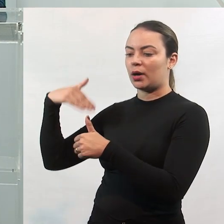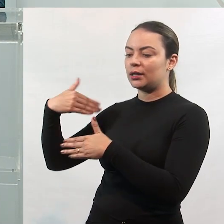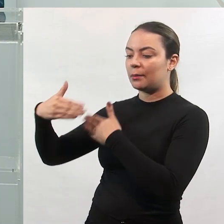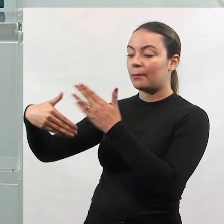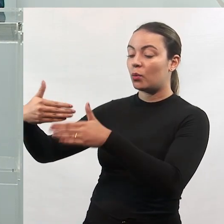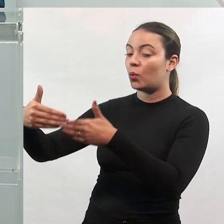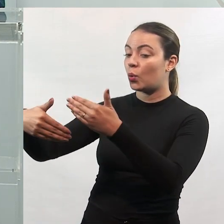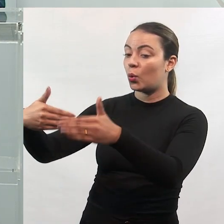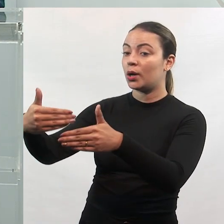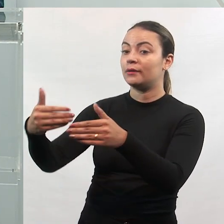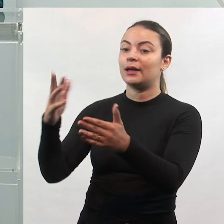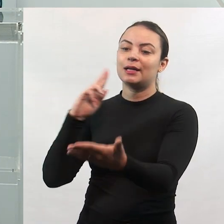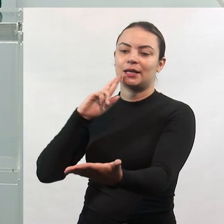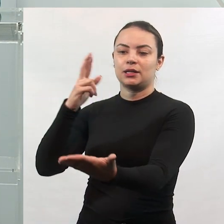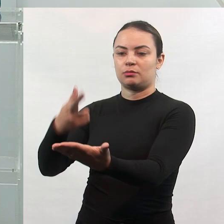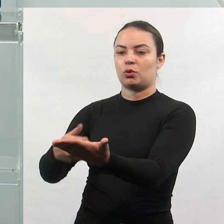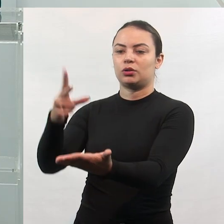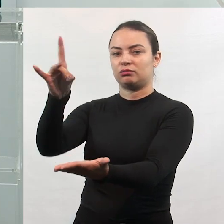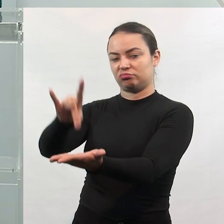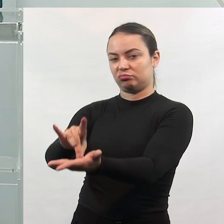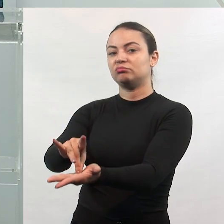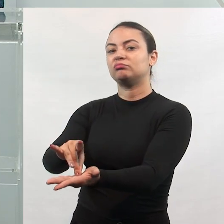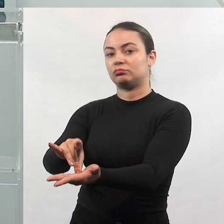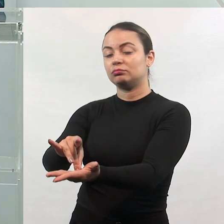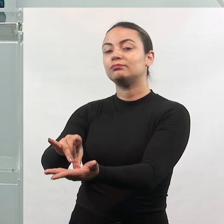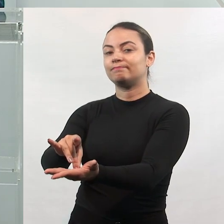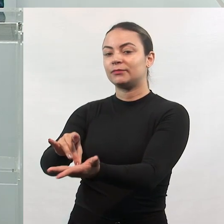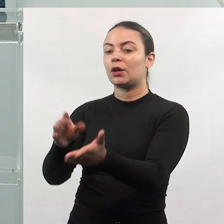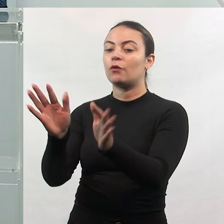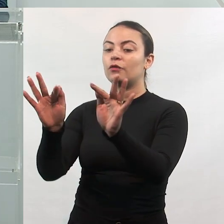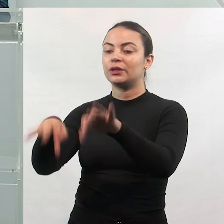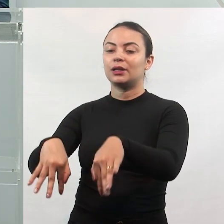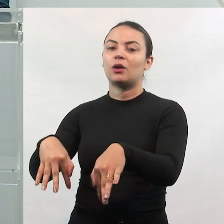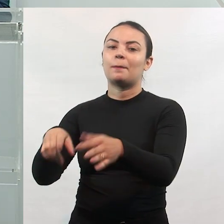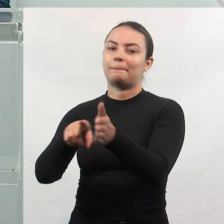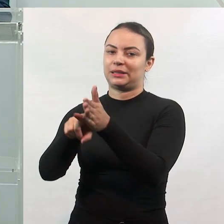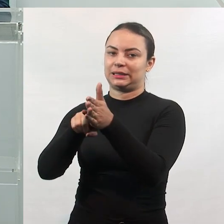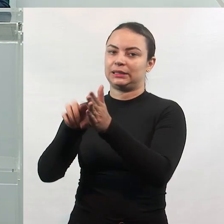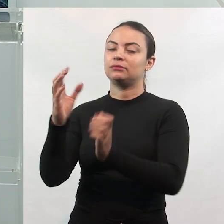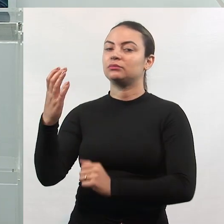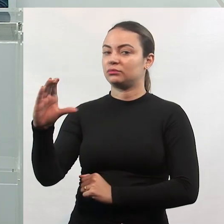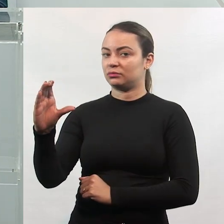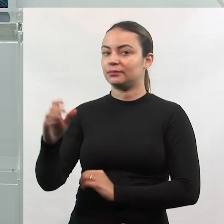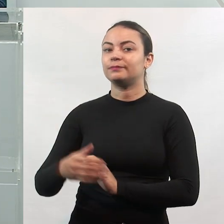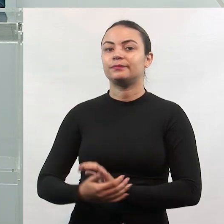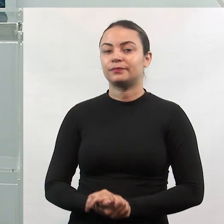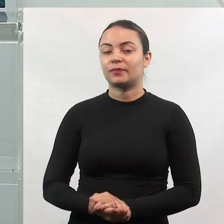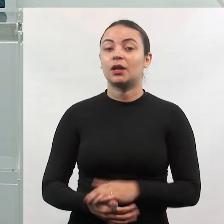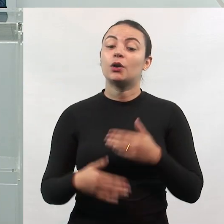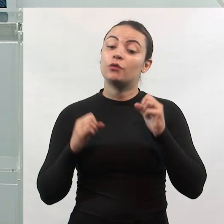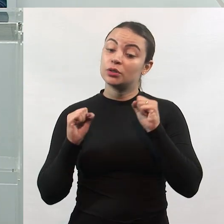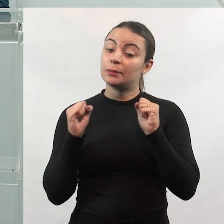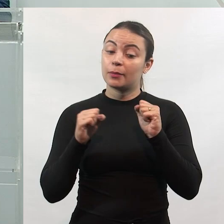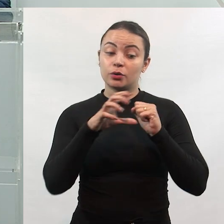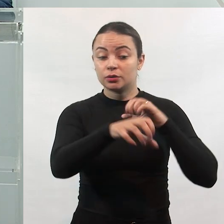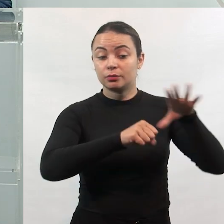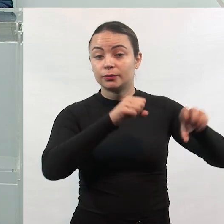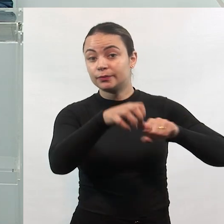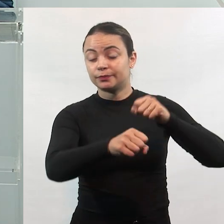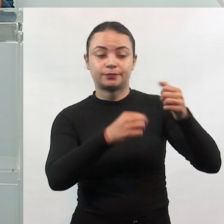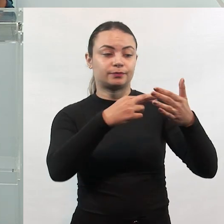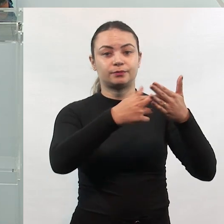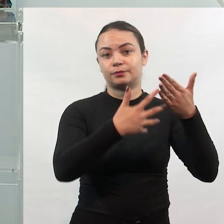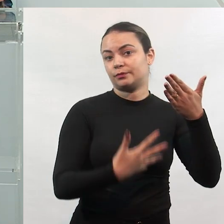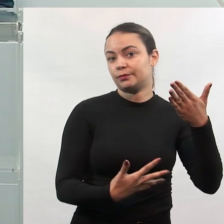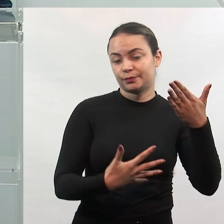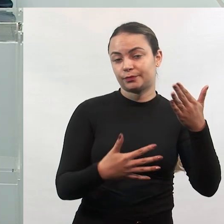dados e políticas públicas mais recentes relacionados com esse tema. Um exemplo do nosso Plano Nacional de Educação, né, o Plano Nacional de